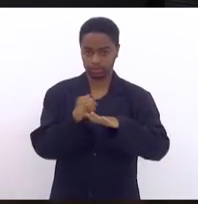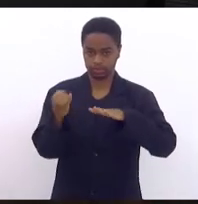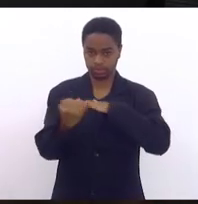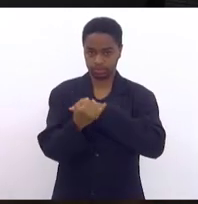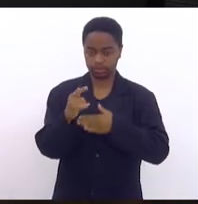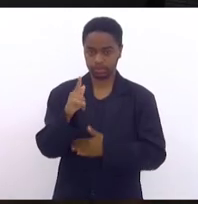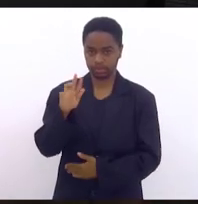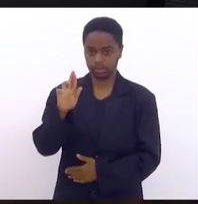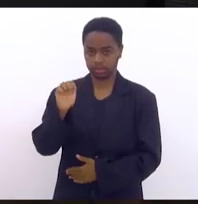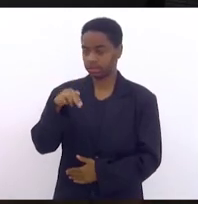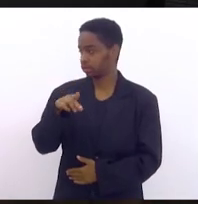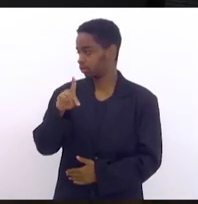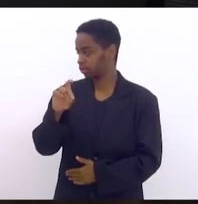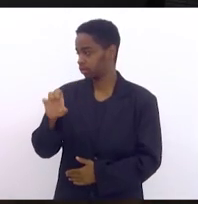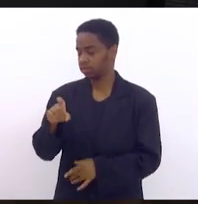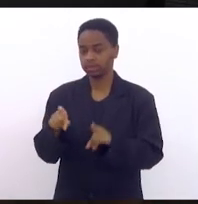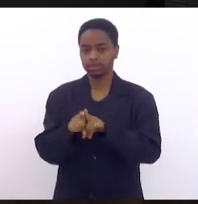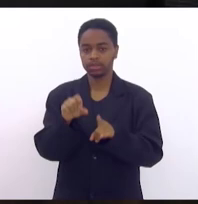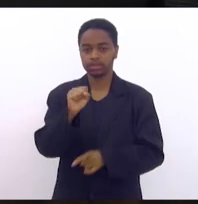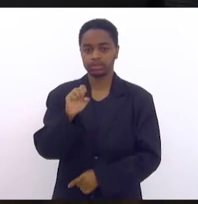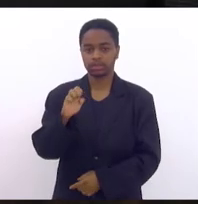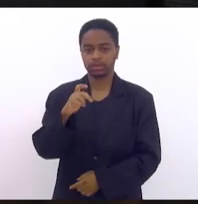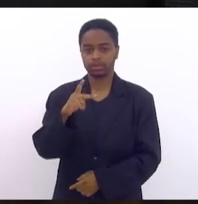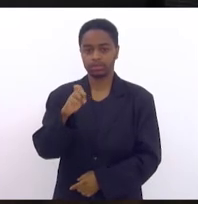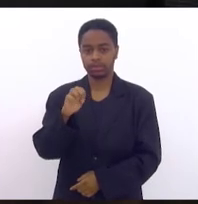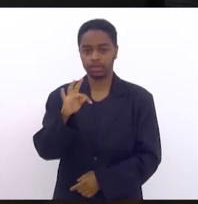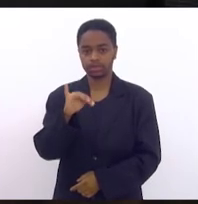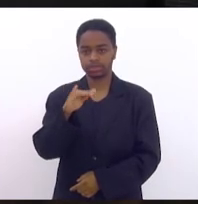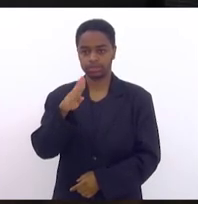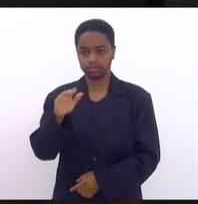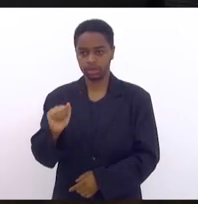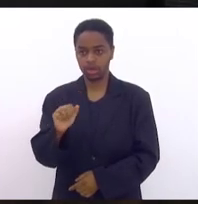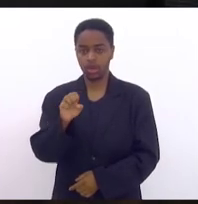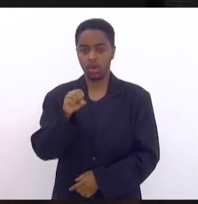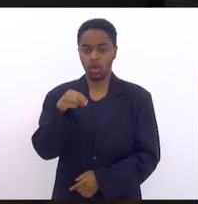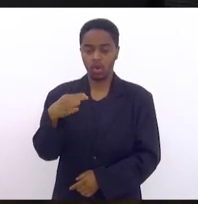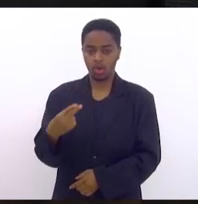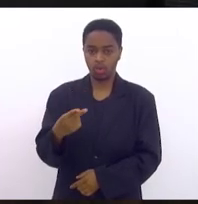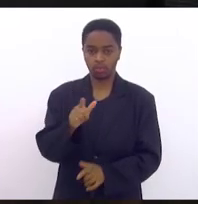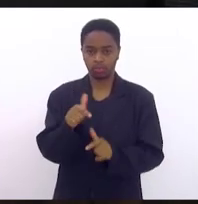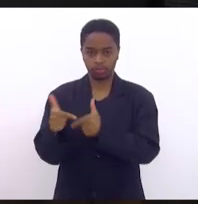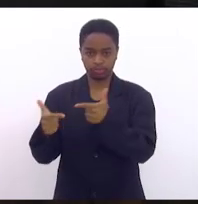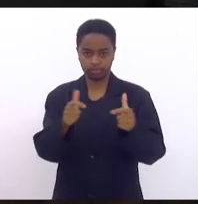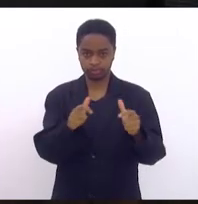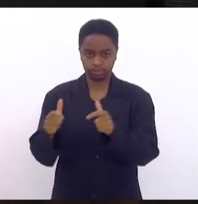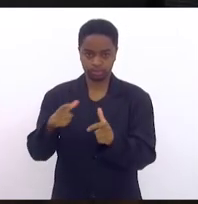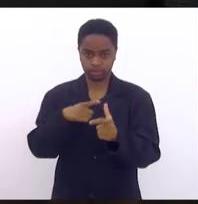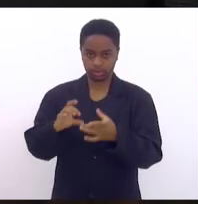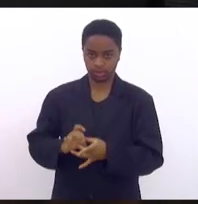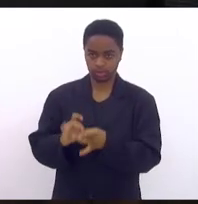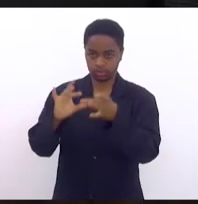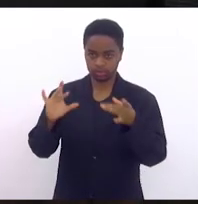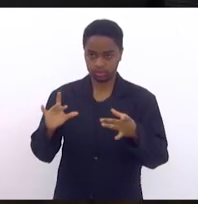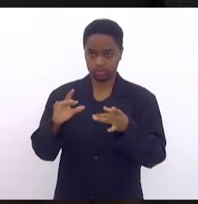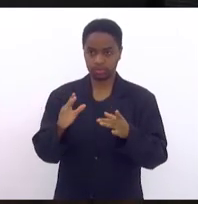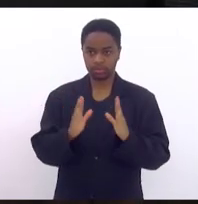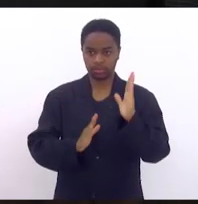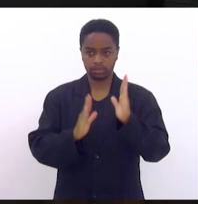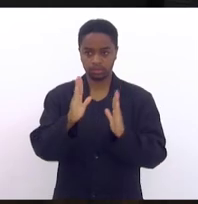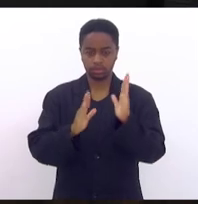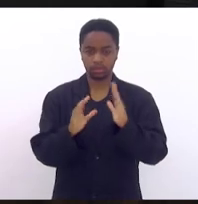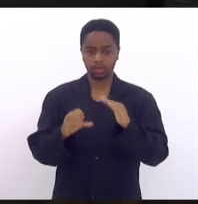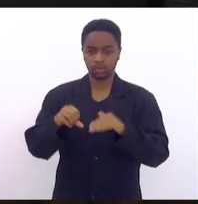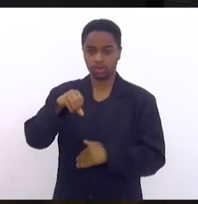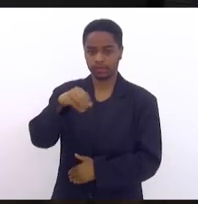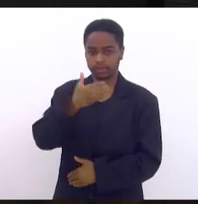de Sepetiba ou em portos, mesmo estando certificadas ou autorizadas. Prazo 9 de